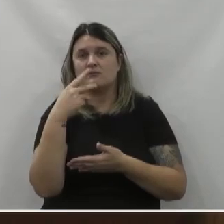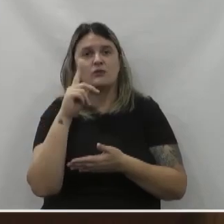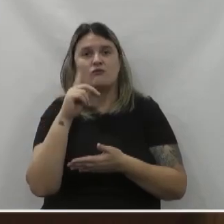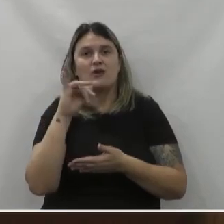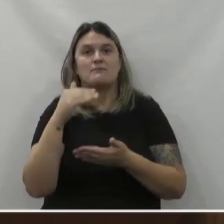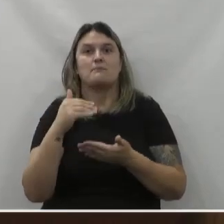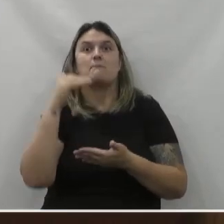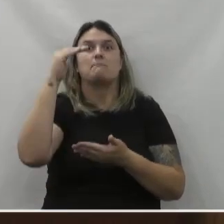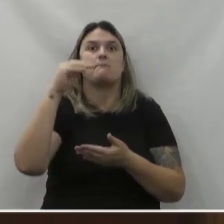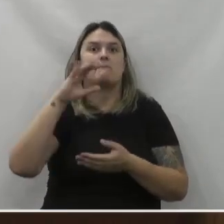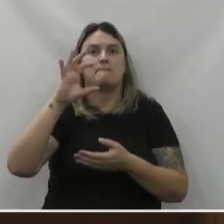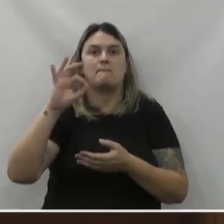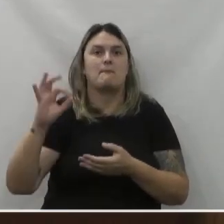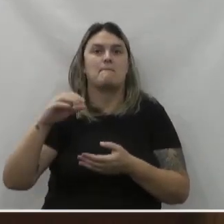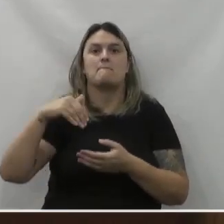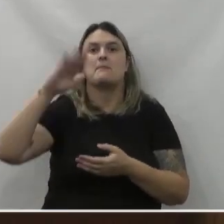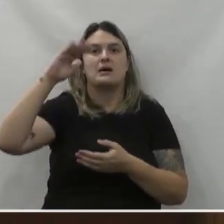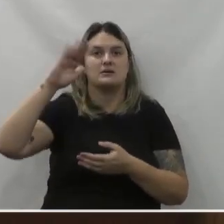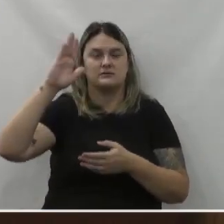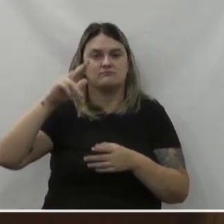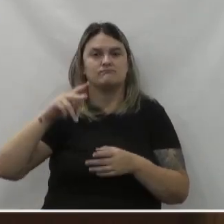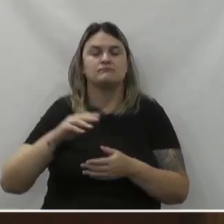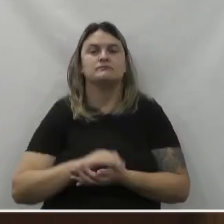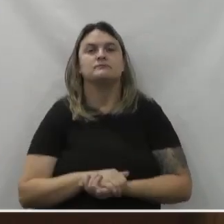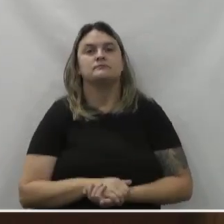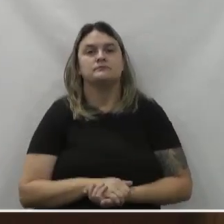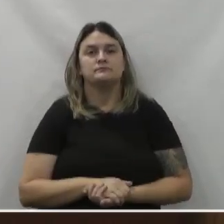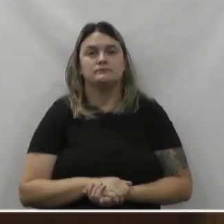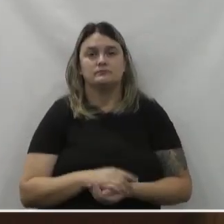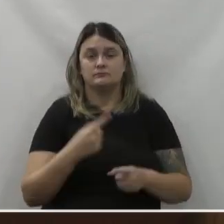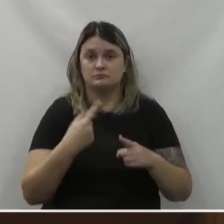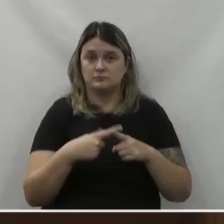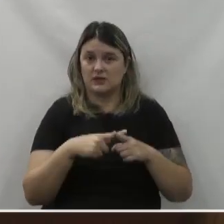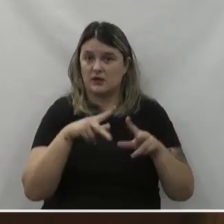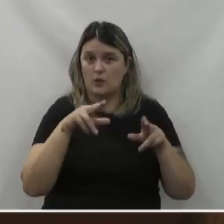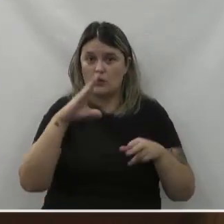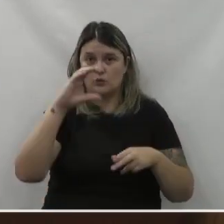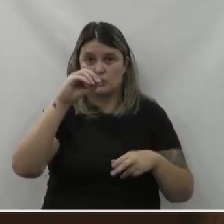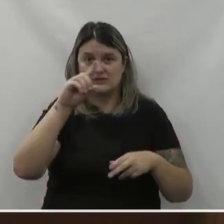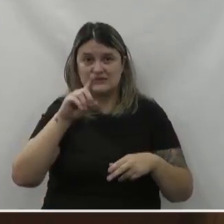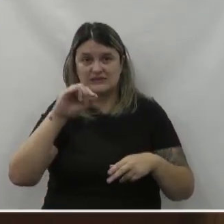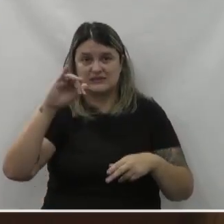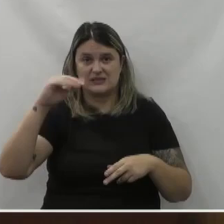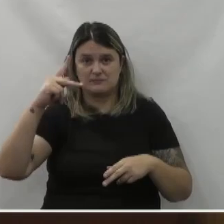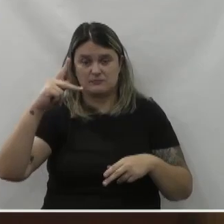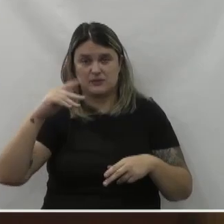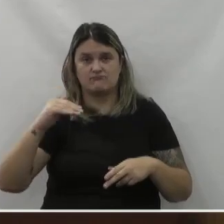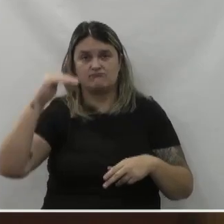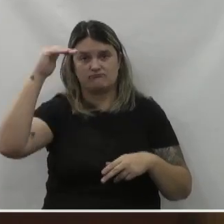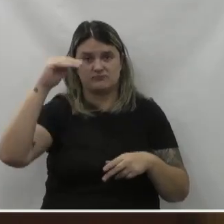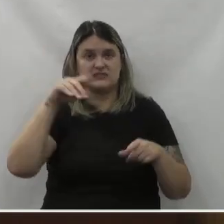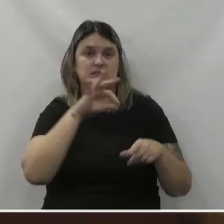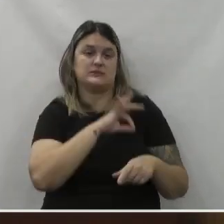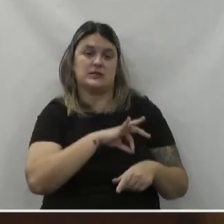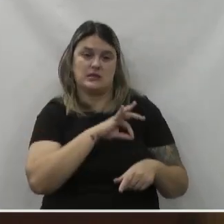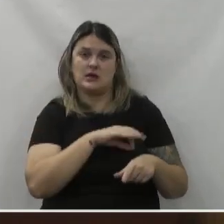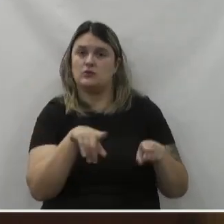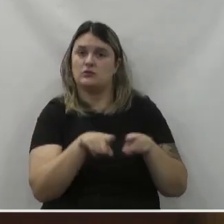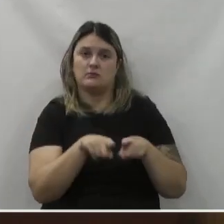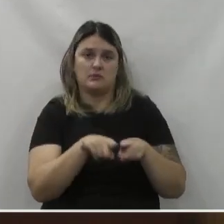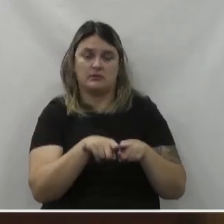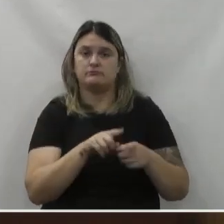né? E a correção monetária é inevitável, pois do mesmo jeito que a COSIP sobe, o salário, né, e tudo mais sobe